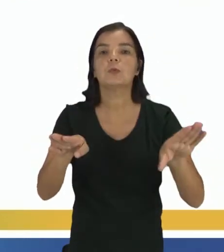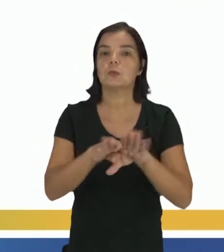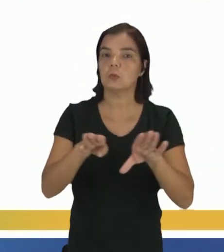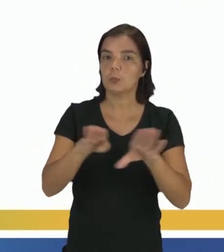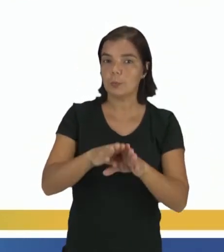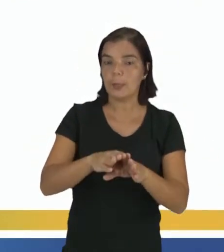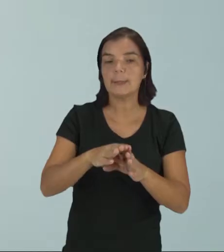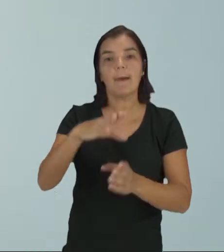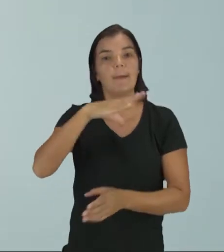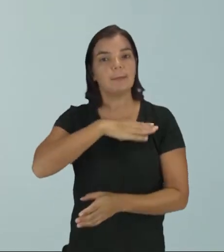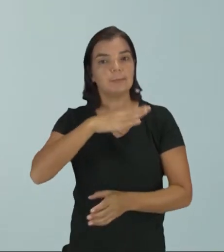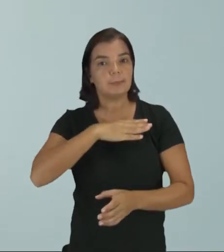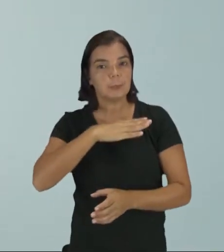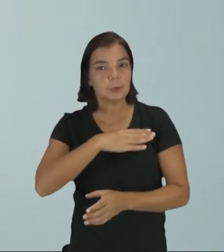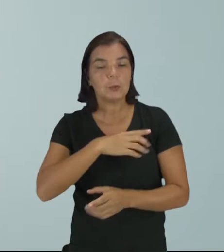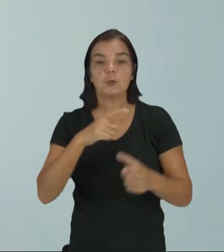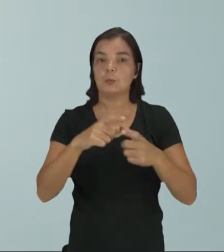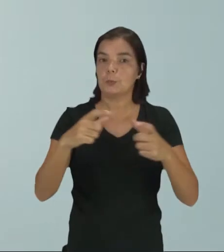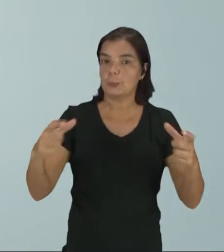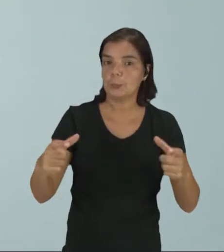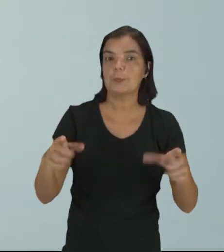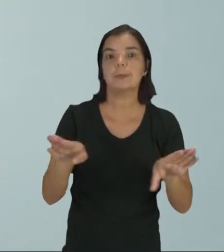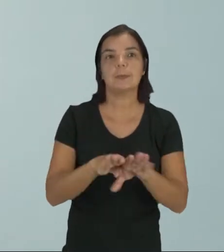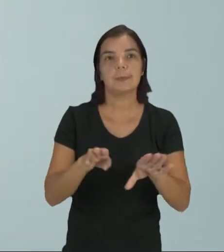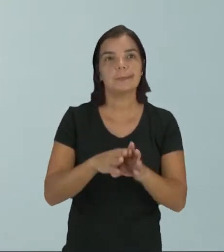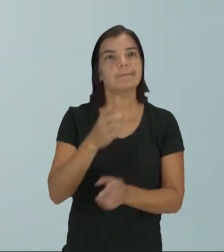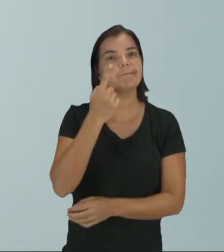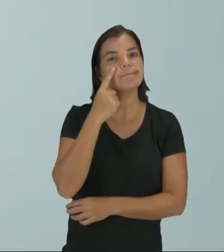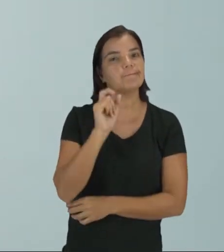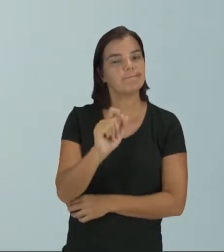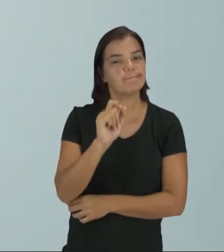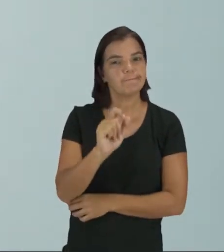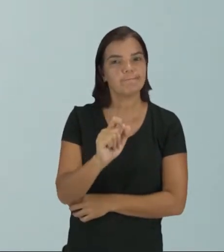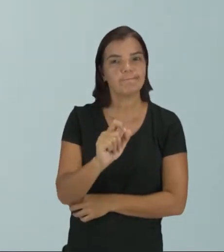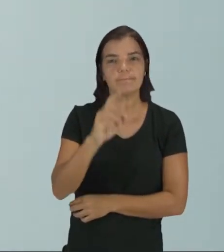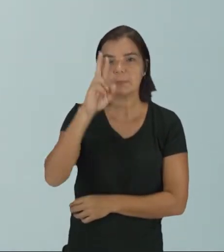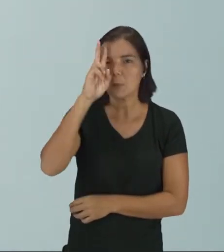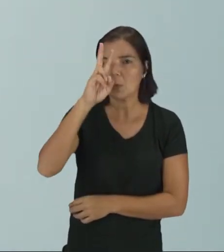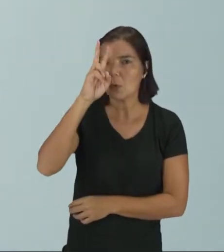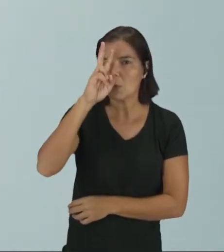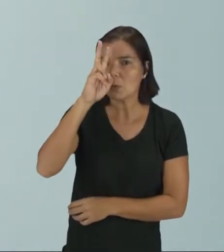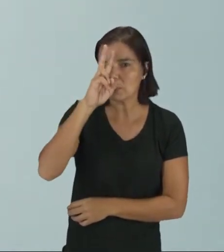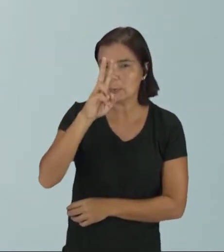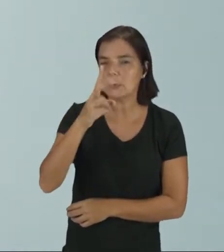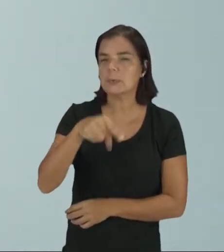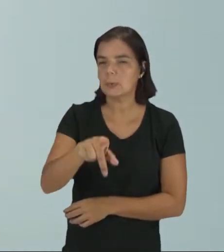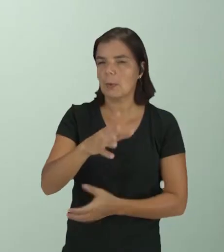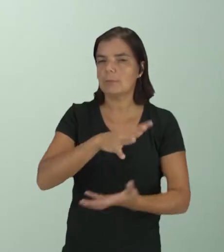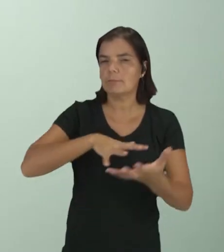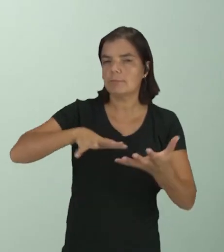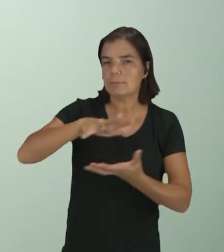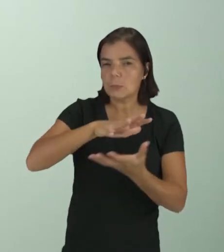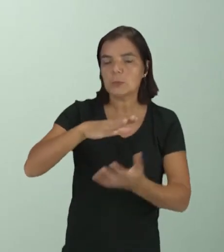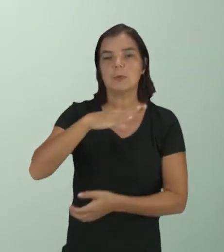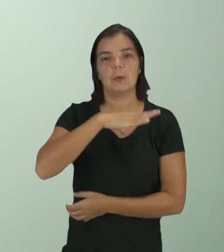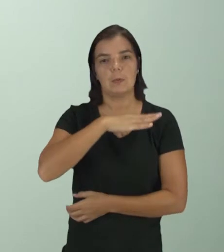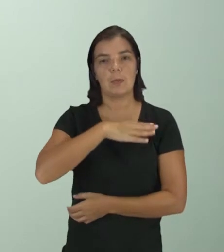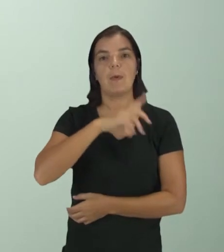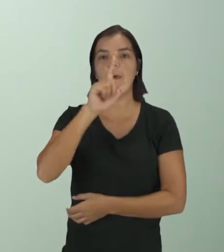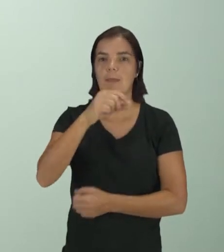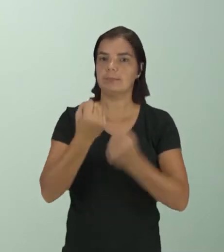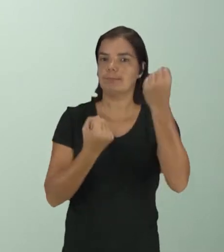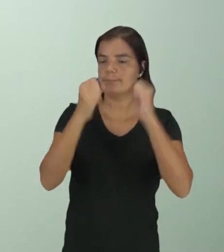de urbanização das nossas cidades. Haja vista que o marco histórico do processo da urbanização é a Revolução